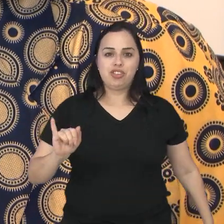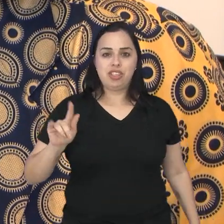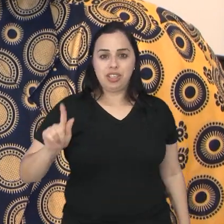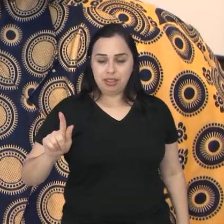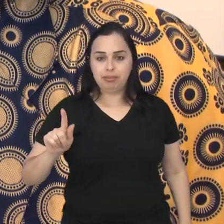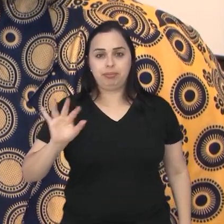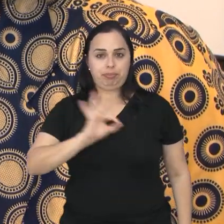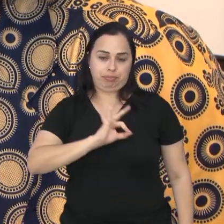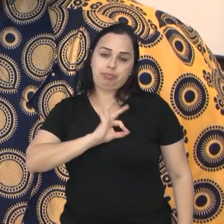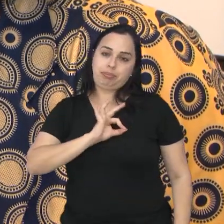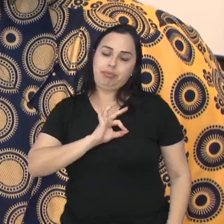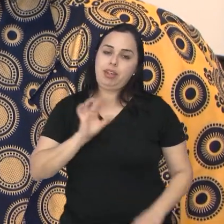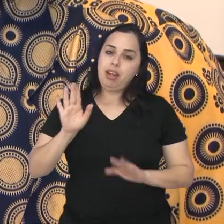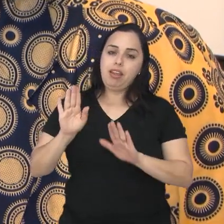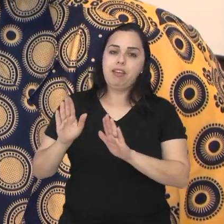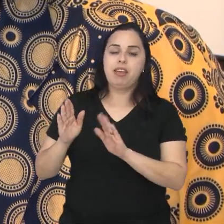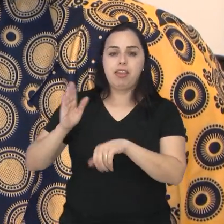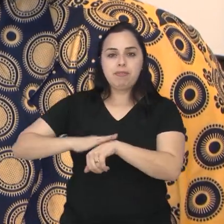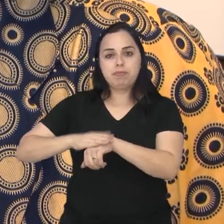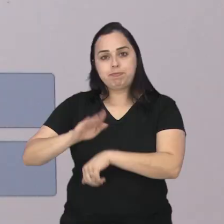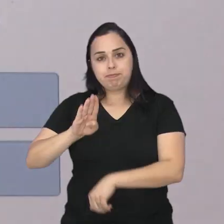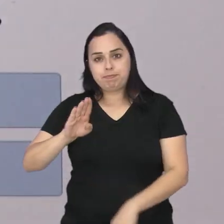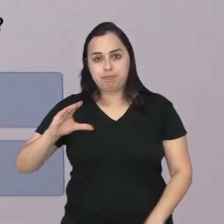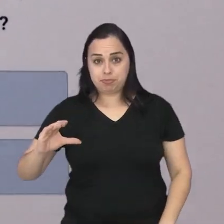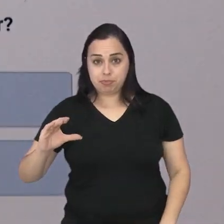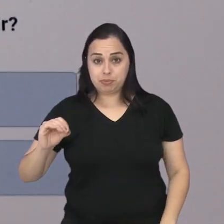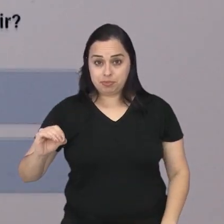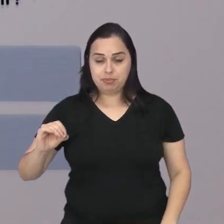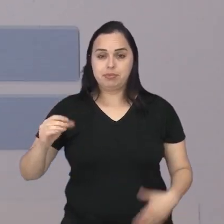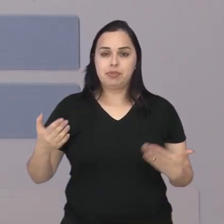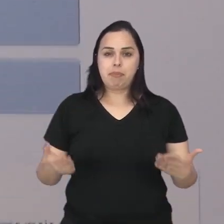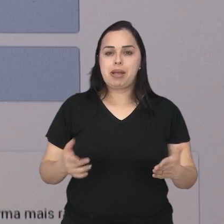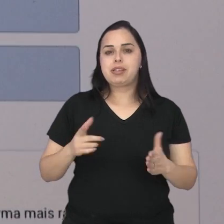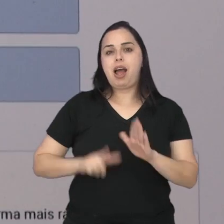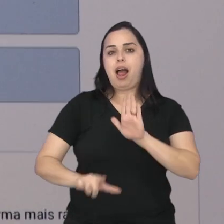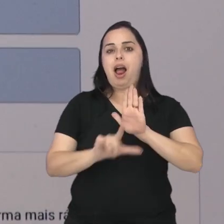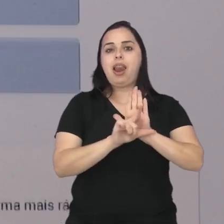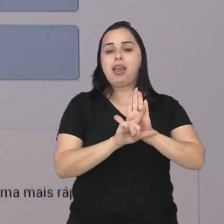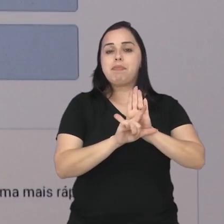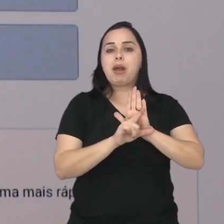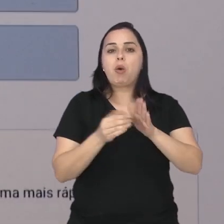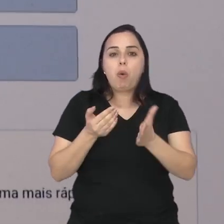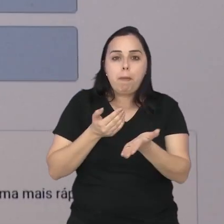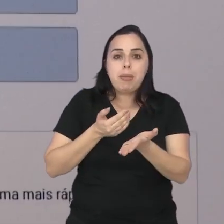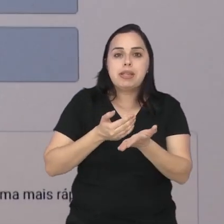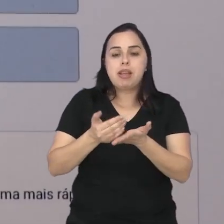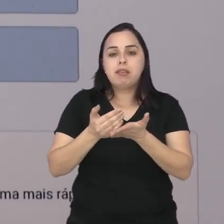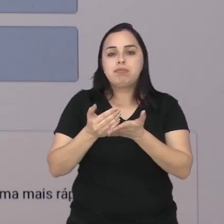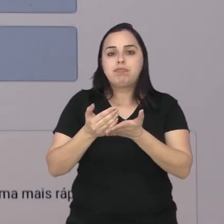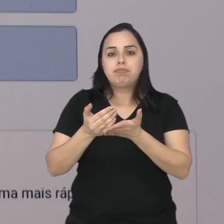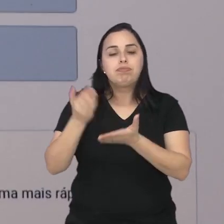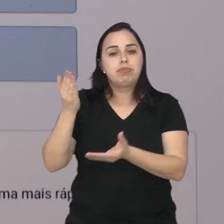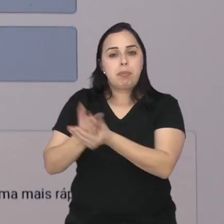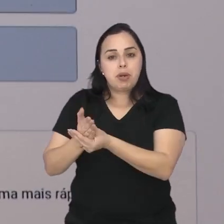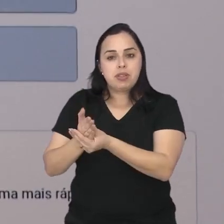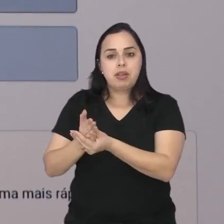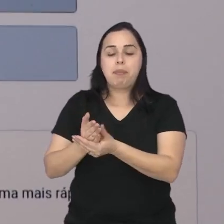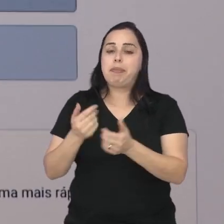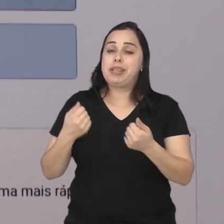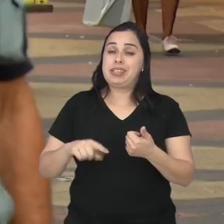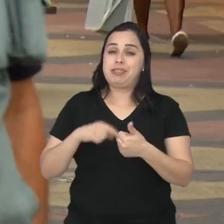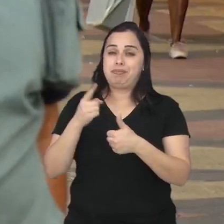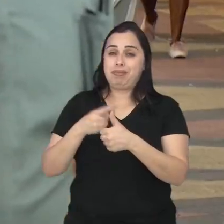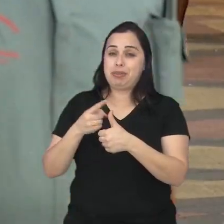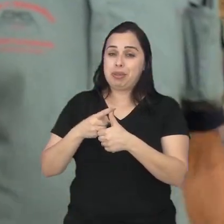a dig faz a o boletim de ocorrência mas a lei de iniciar uma batalha na justiça para provar o crime a vítima